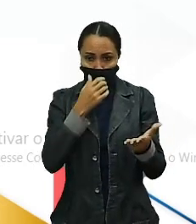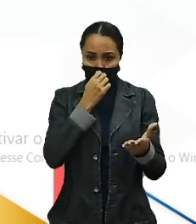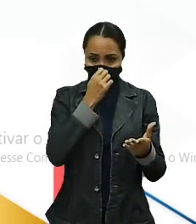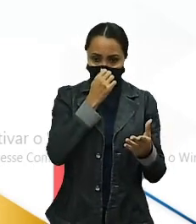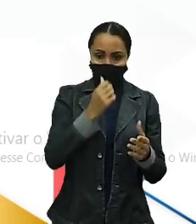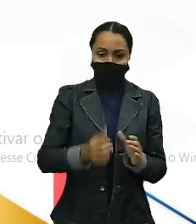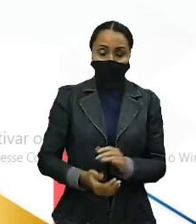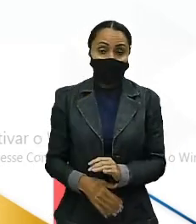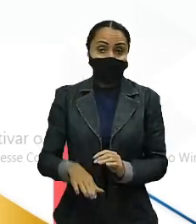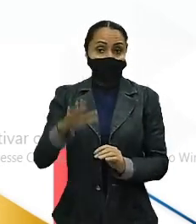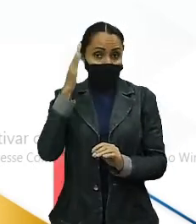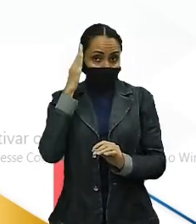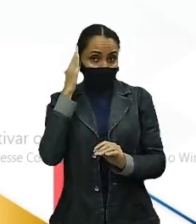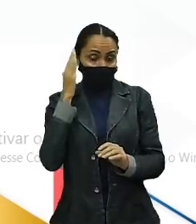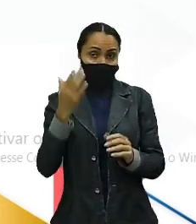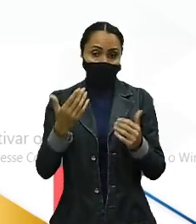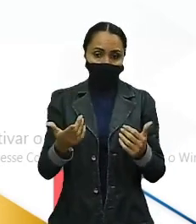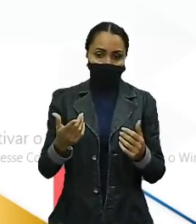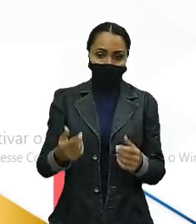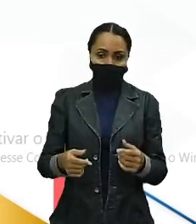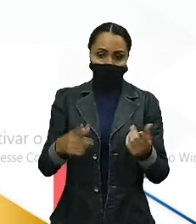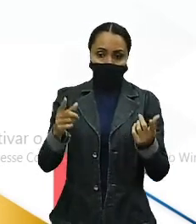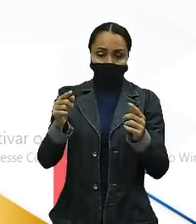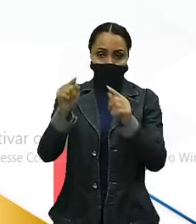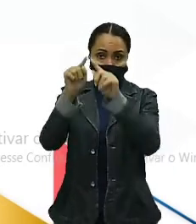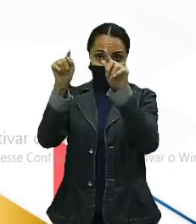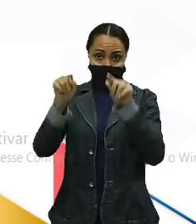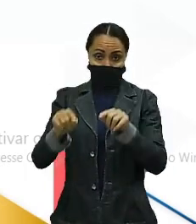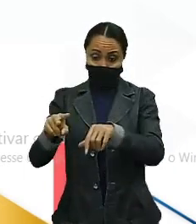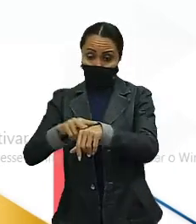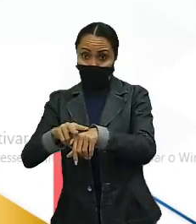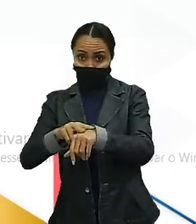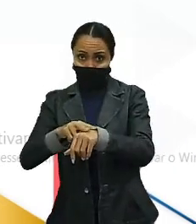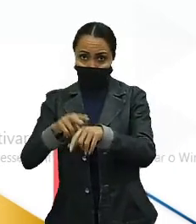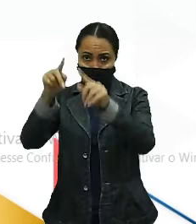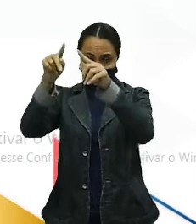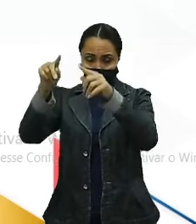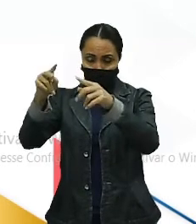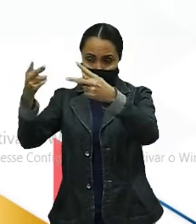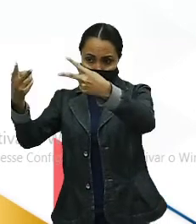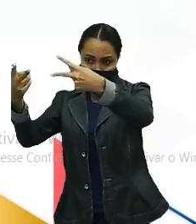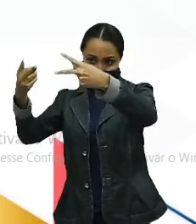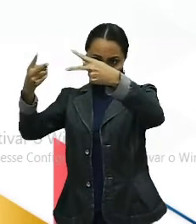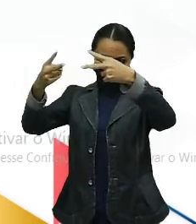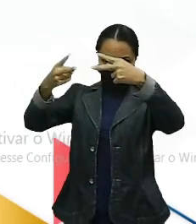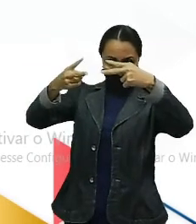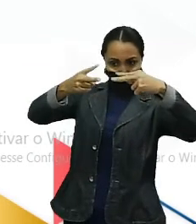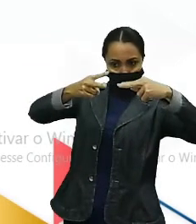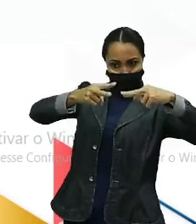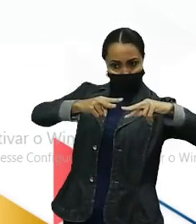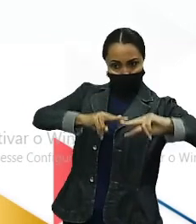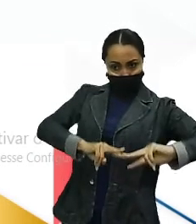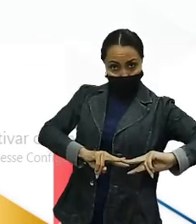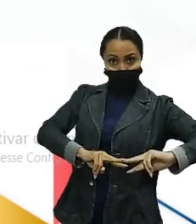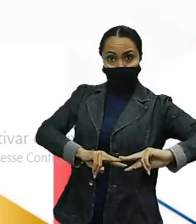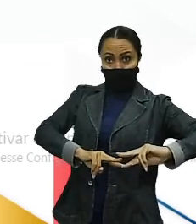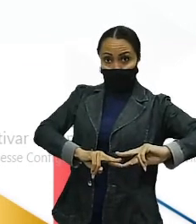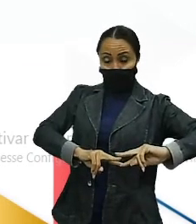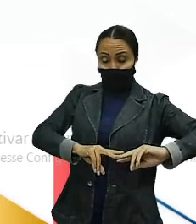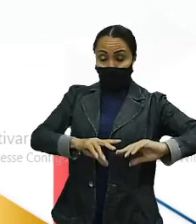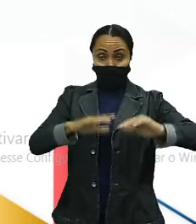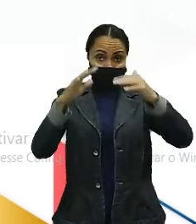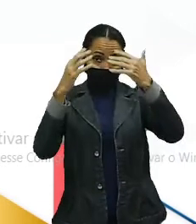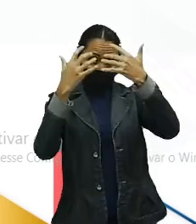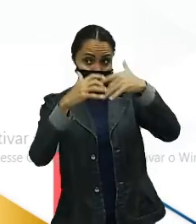em consideração aí o trapézio verdinho, e aí o que, é que vai acontecer com ele? Ele vai inverter, essa